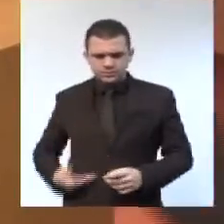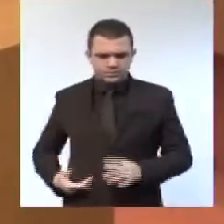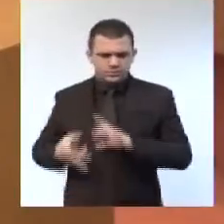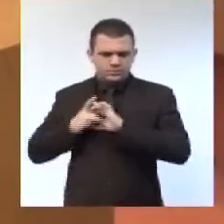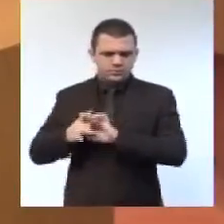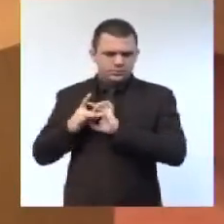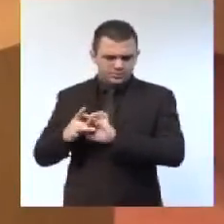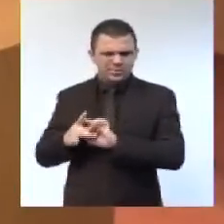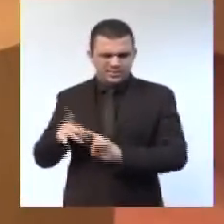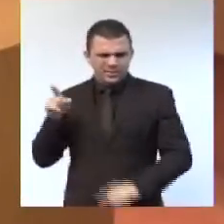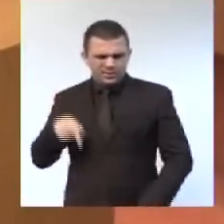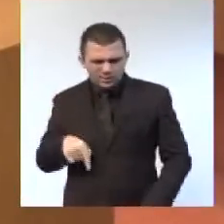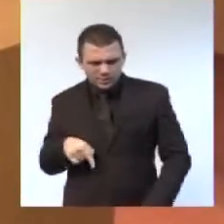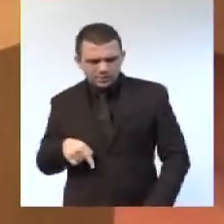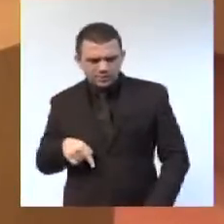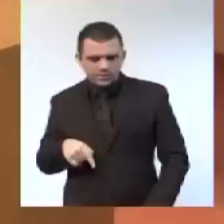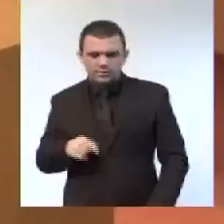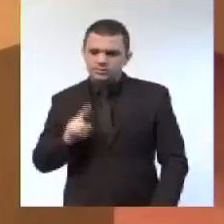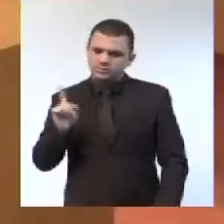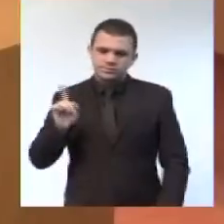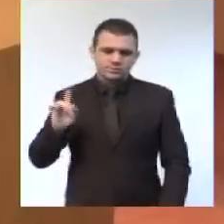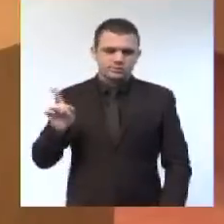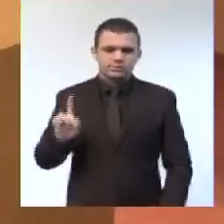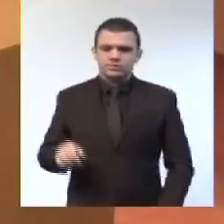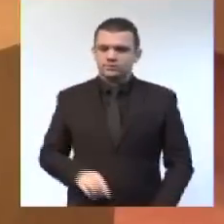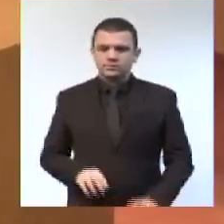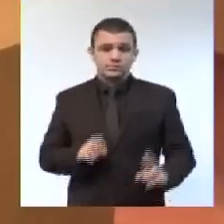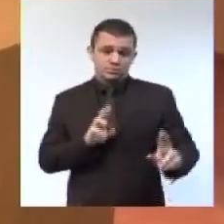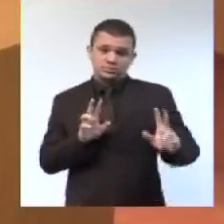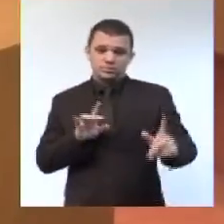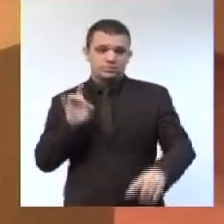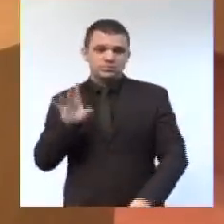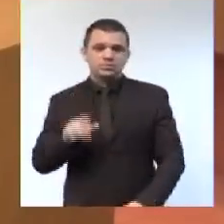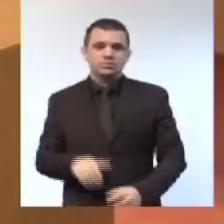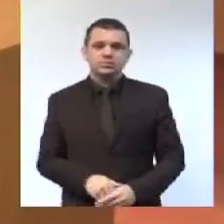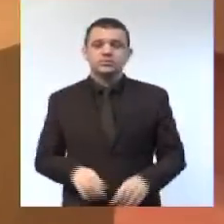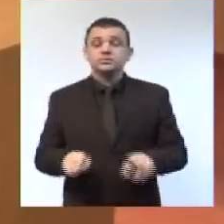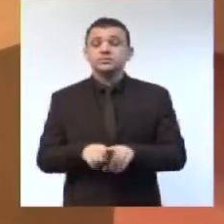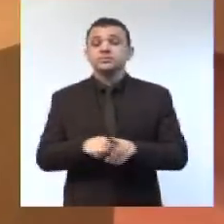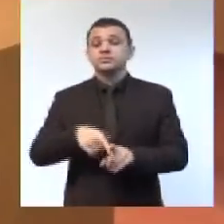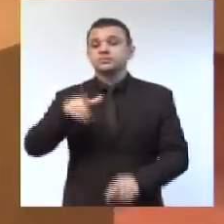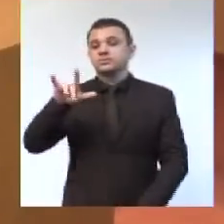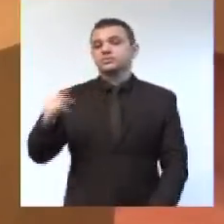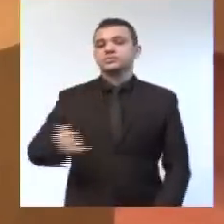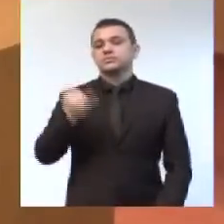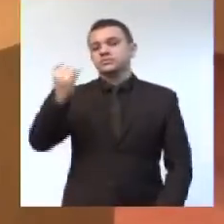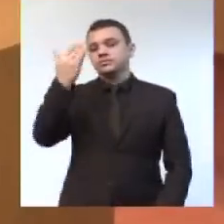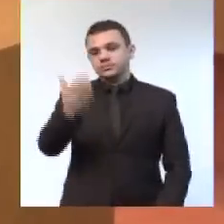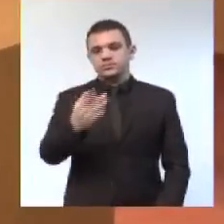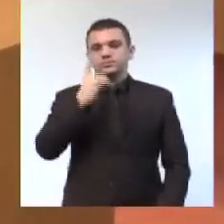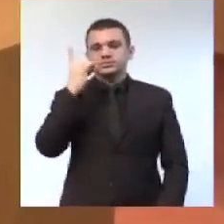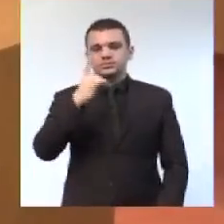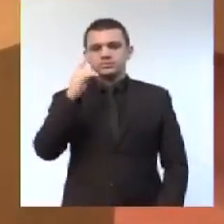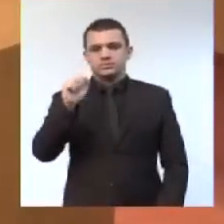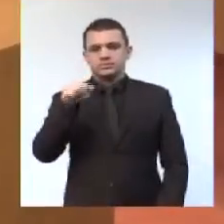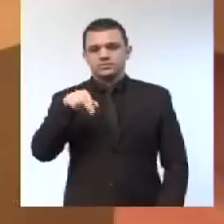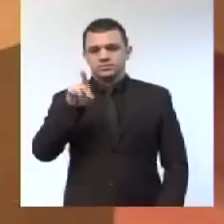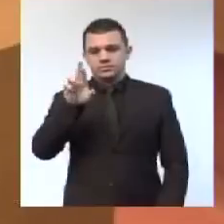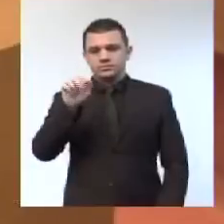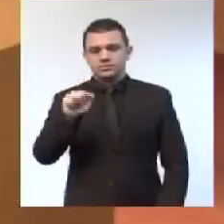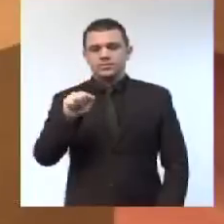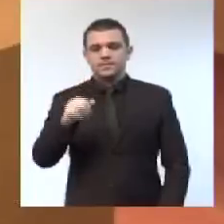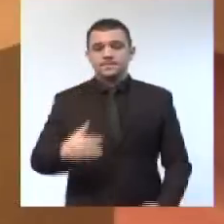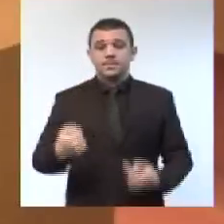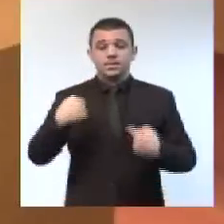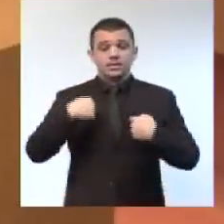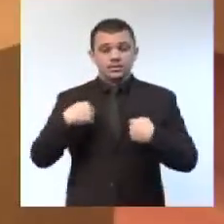deputada, viu, deputada Andréia? Deputada Andréia, e uma coisa importante, deputada. O deputado Roberto Costa e